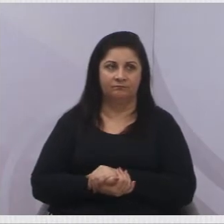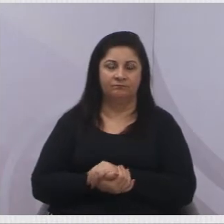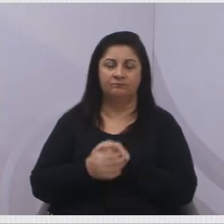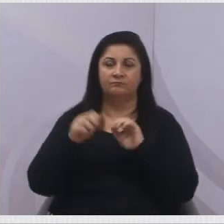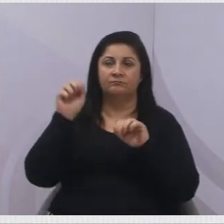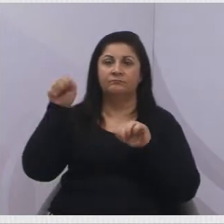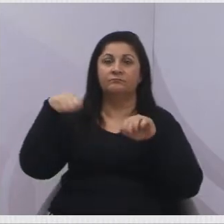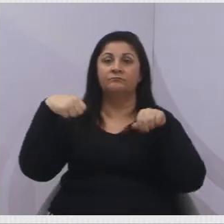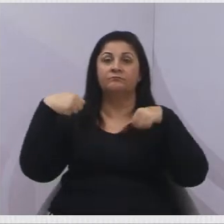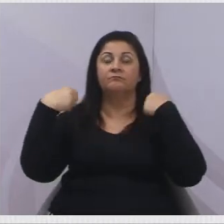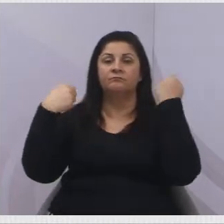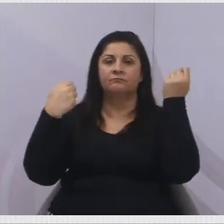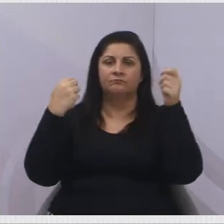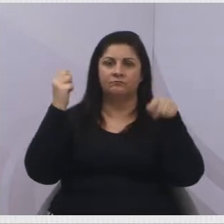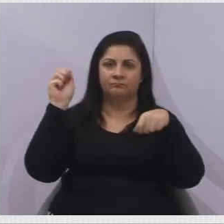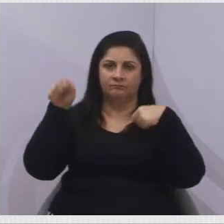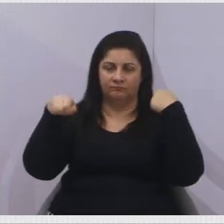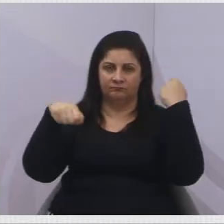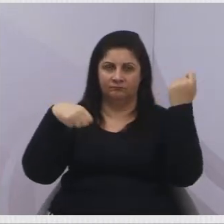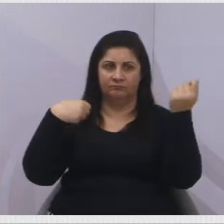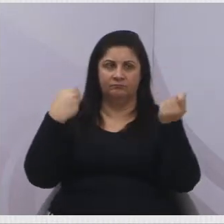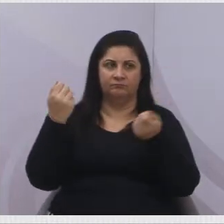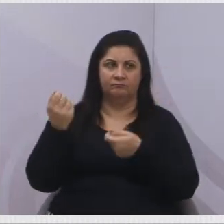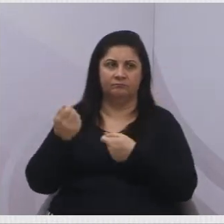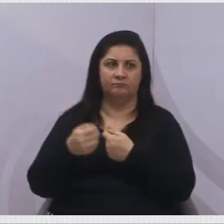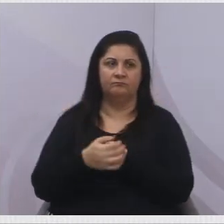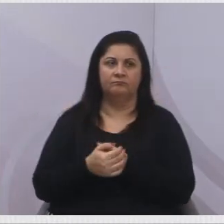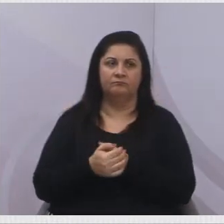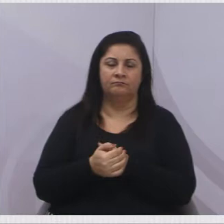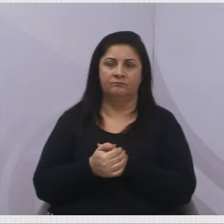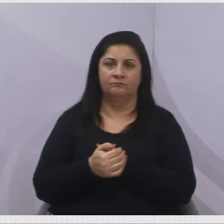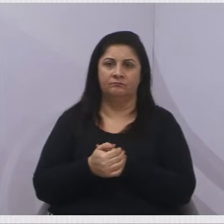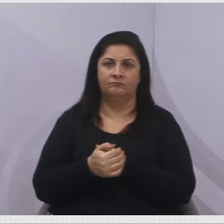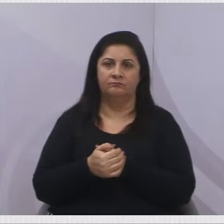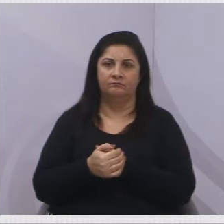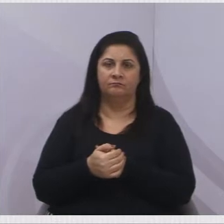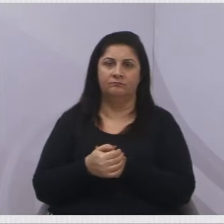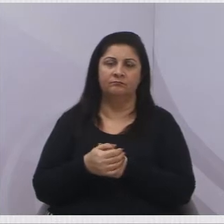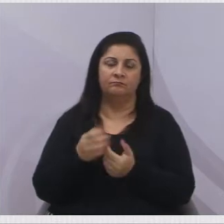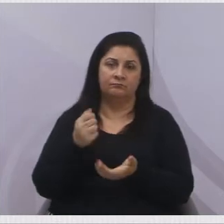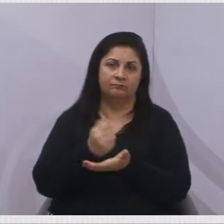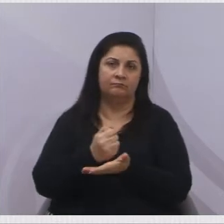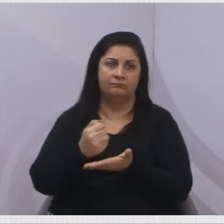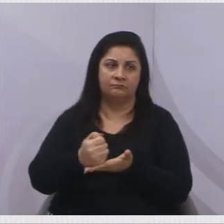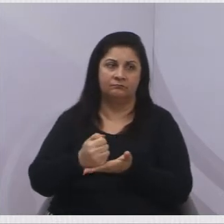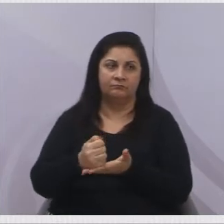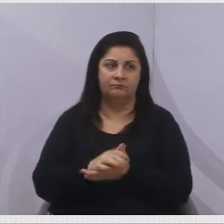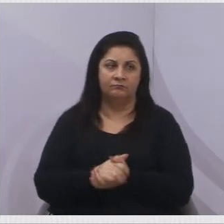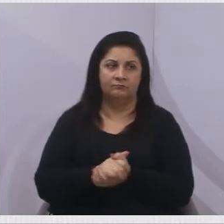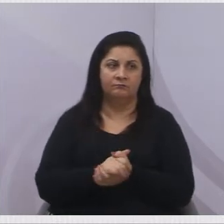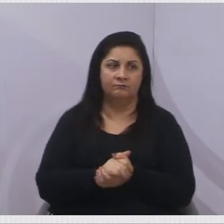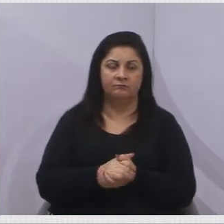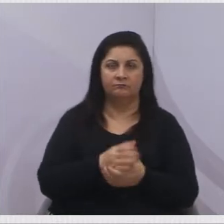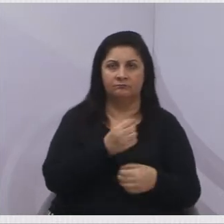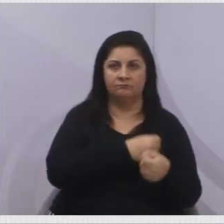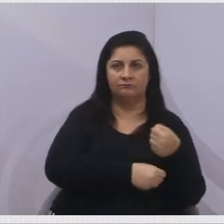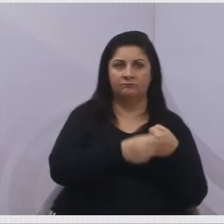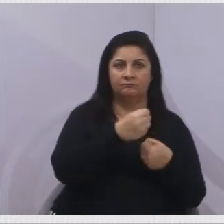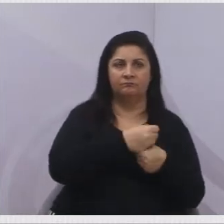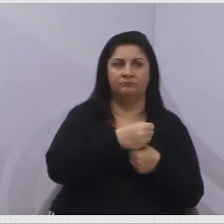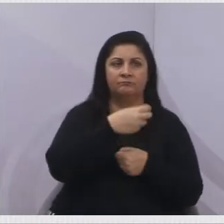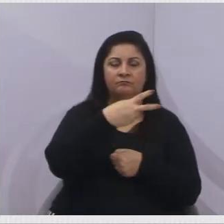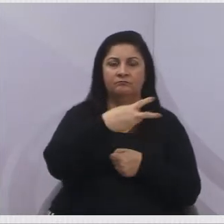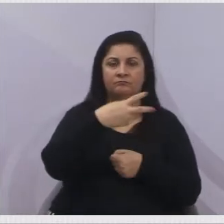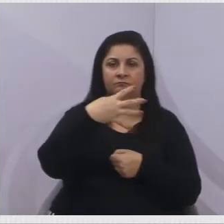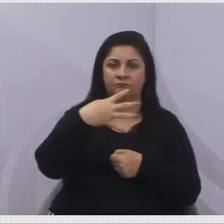Com relação à fisioterapia contratada pelo município, no segundo quadrimestre de 2020 foram